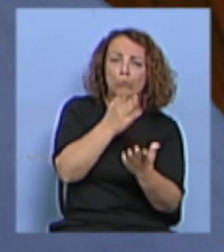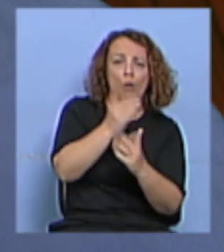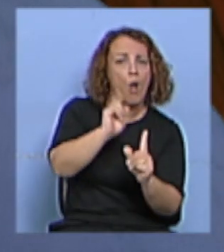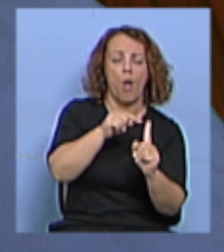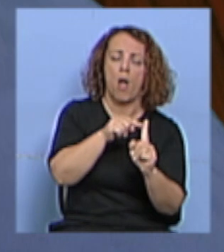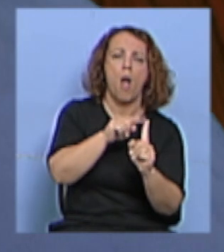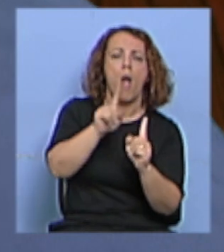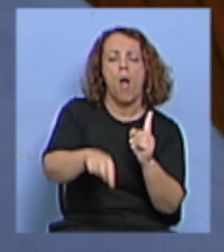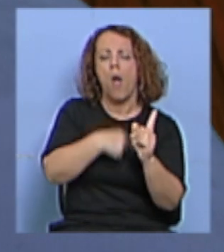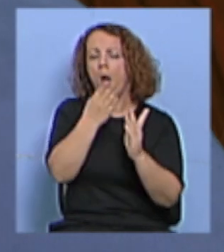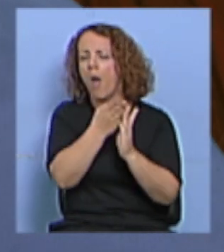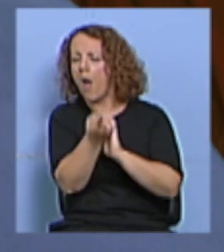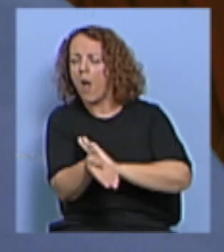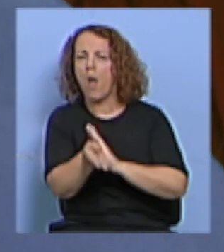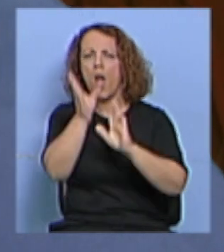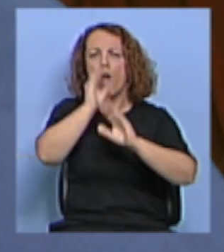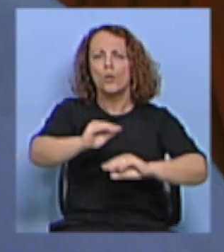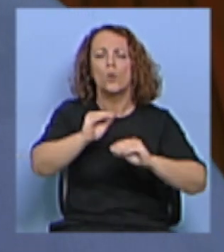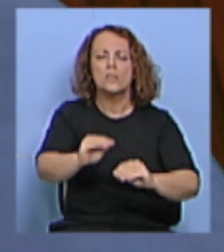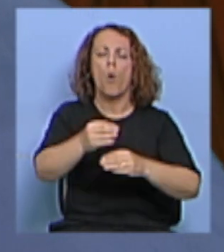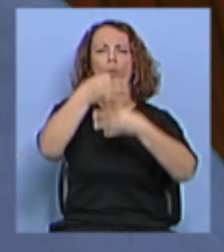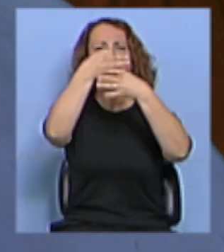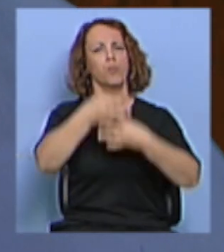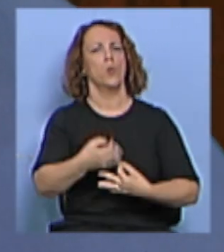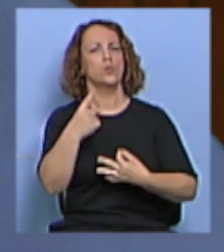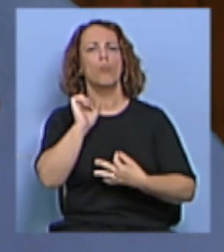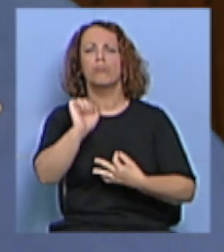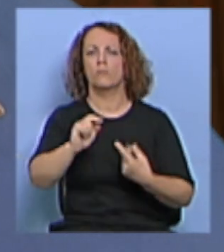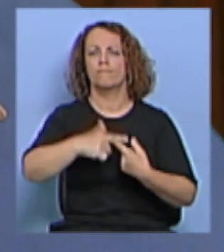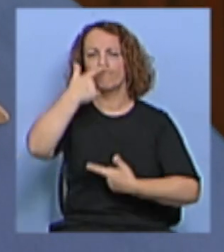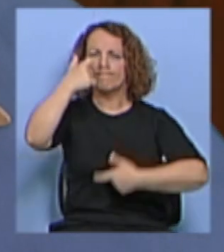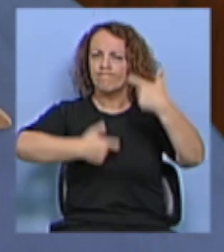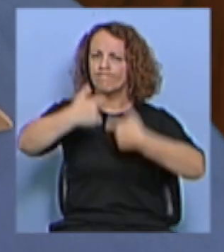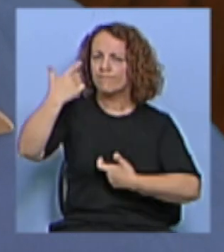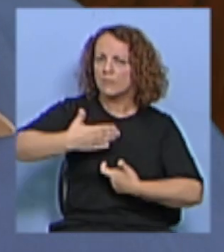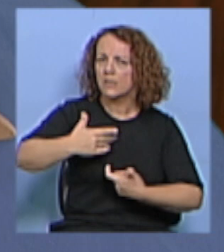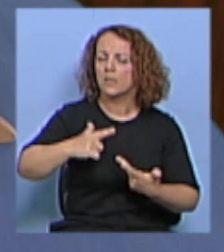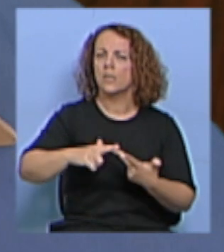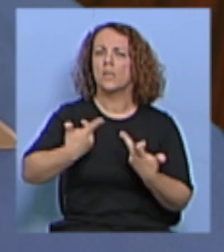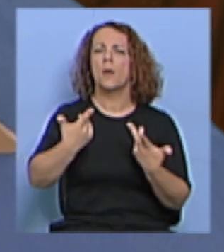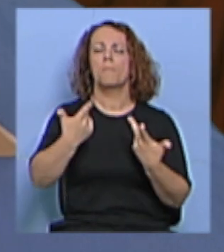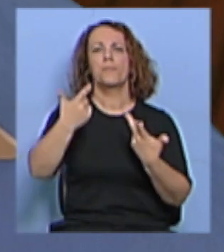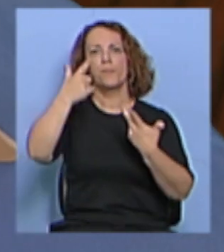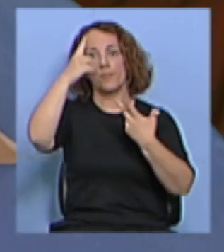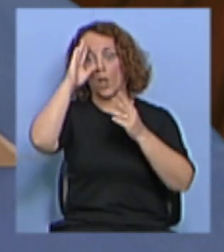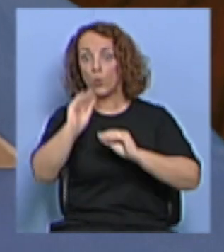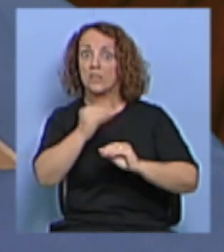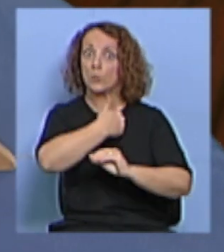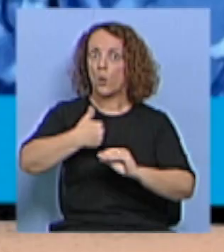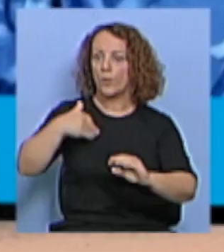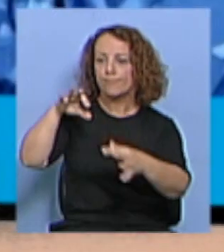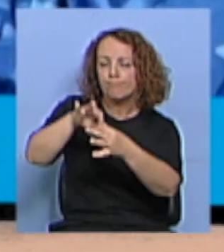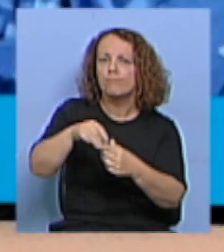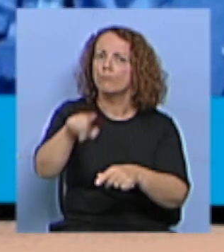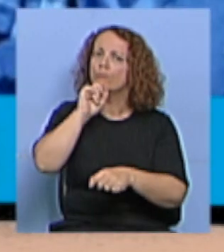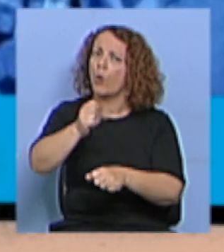educação não formal que cruza muito com os direitos humanos, com a cidadania. Neste contexto atual, a educação para a saúde, que também pode ser trabalhada